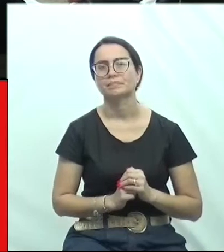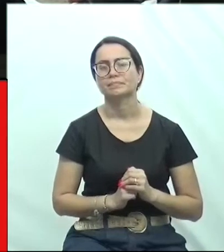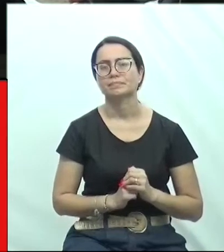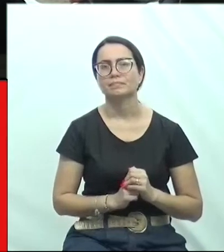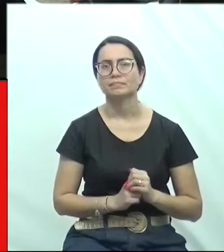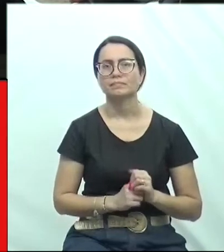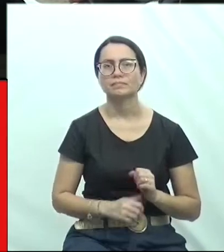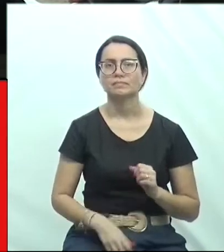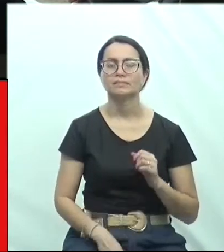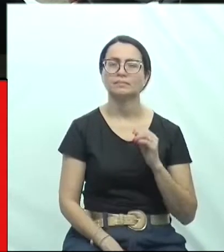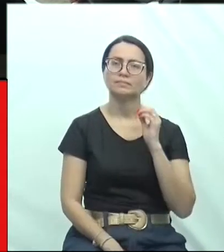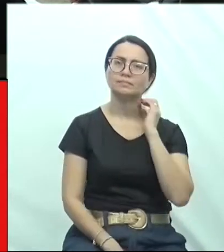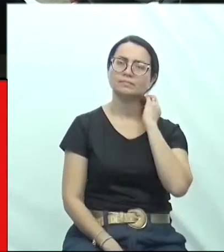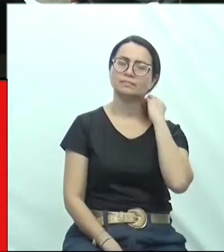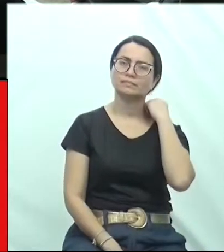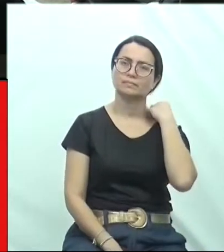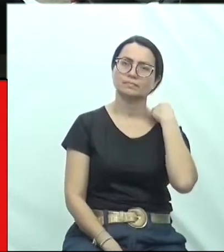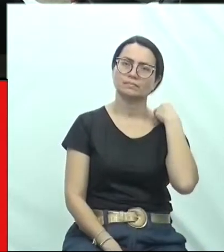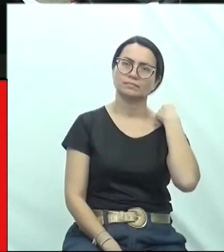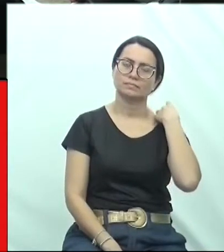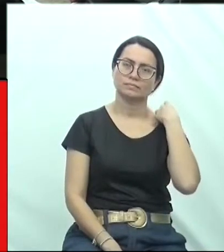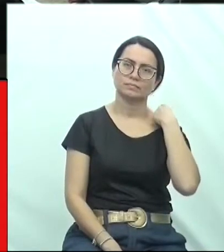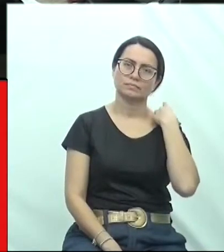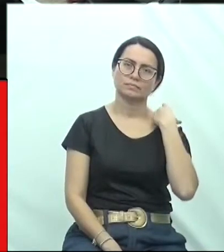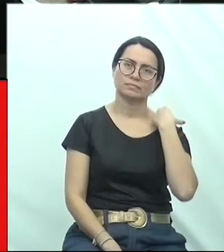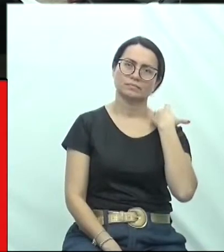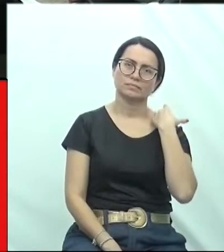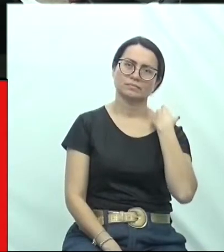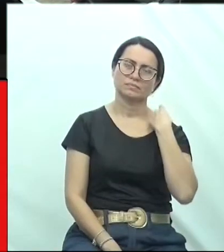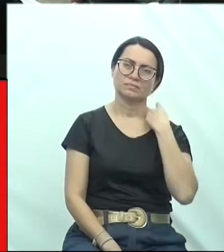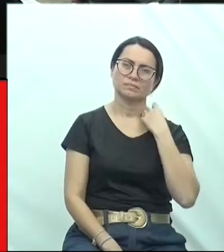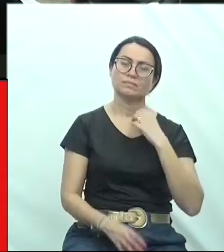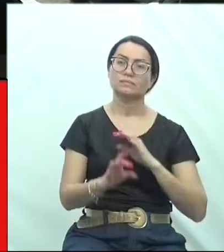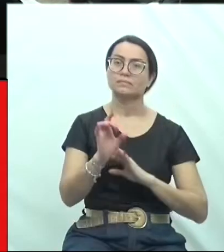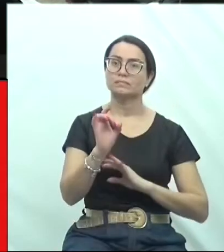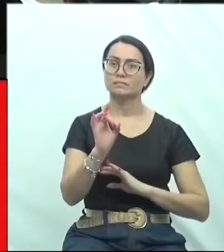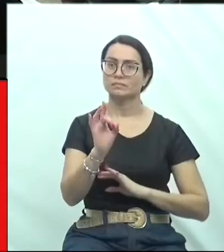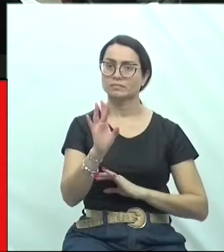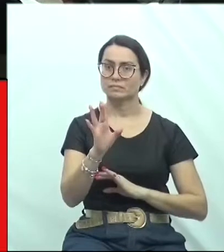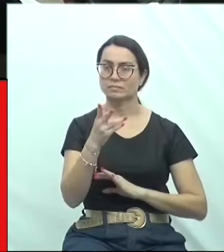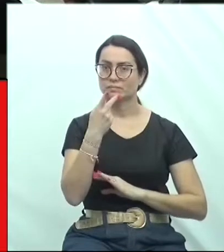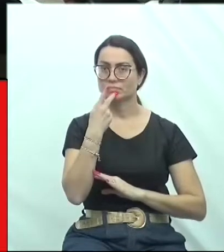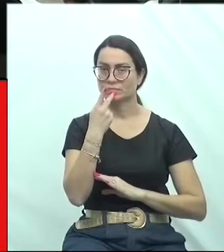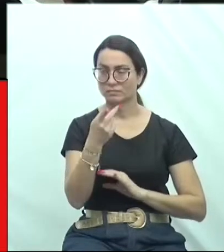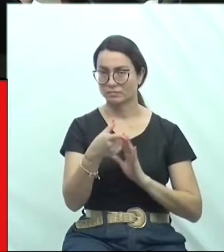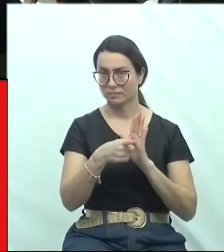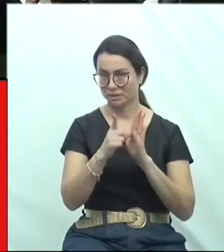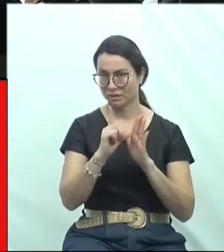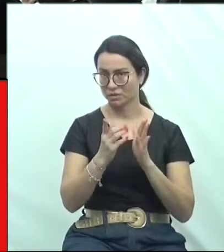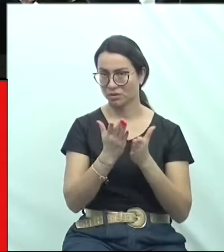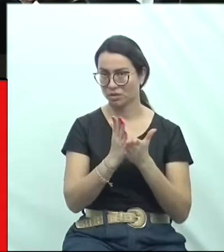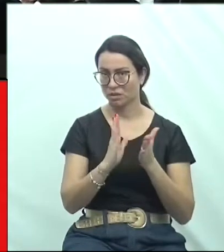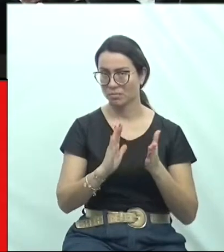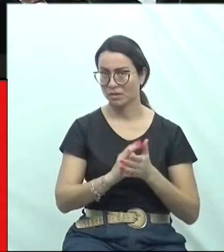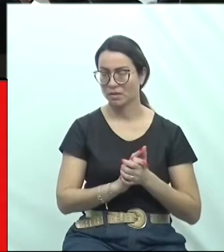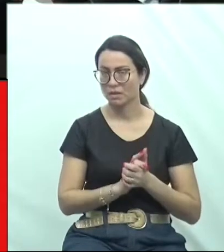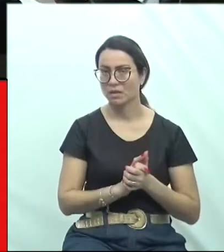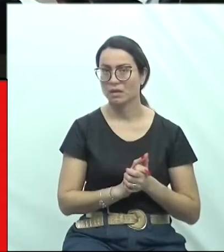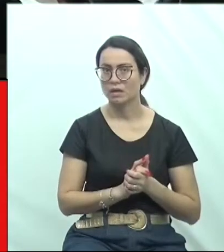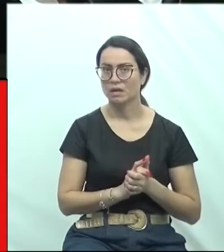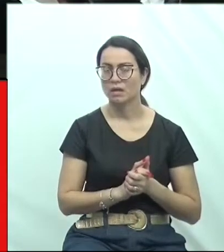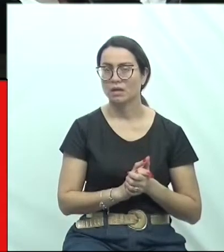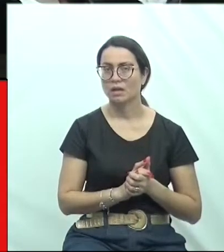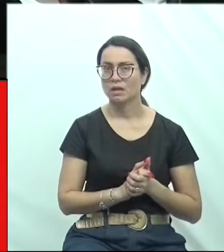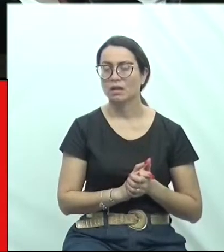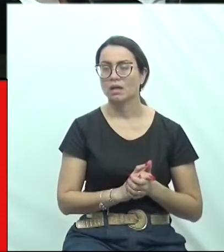por gravidade. Tá? Então, isso seria importante. E só para concluir, só posso concluir, vereador, por favor. Quanto à cobrança,